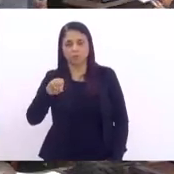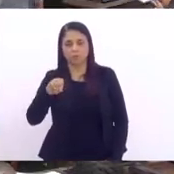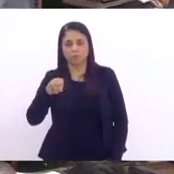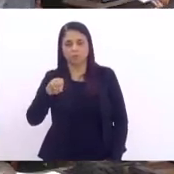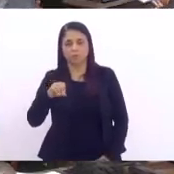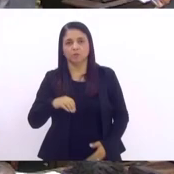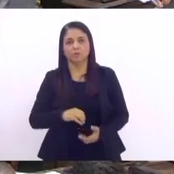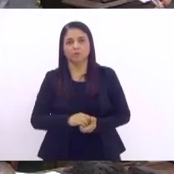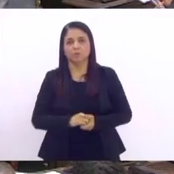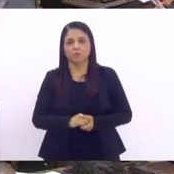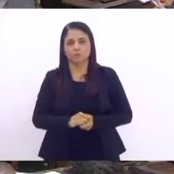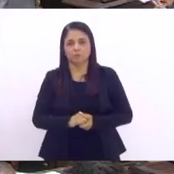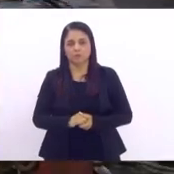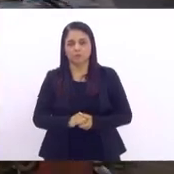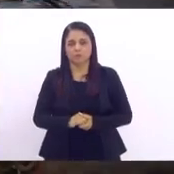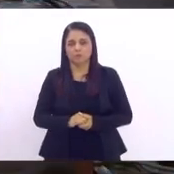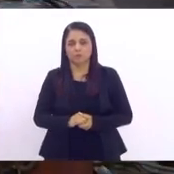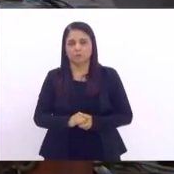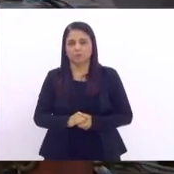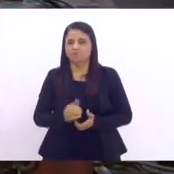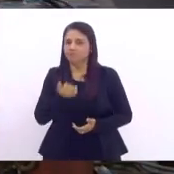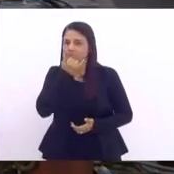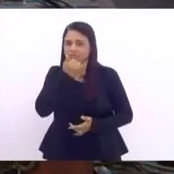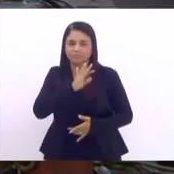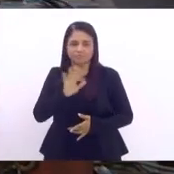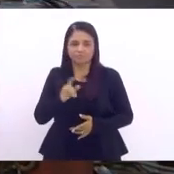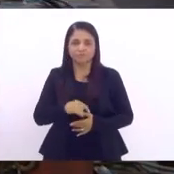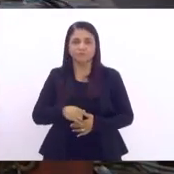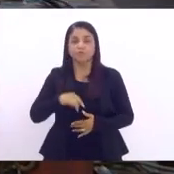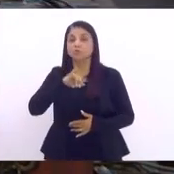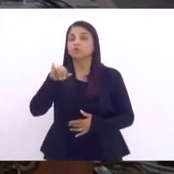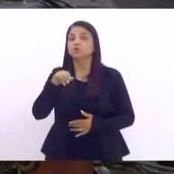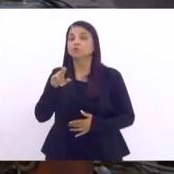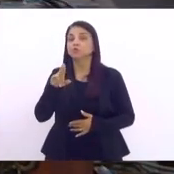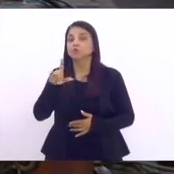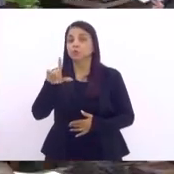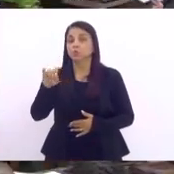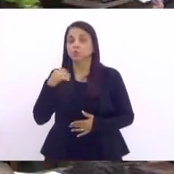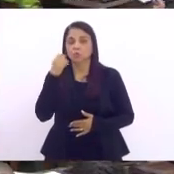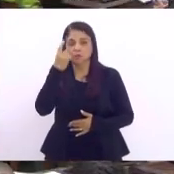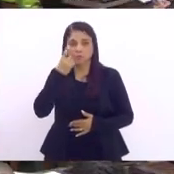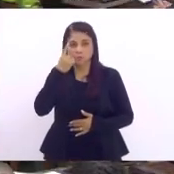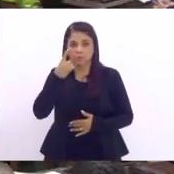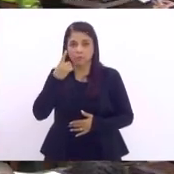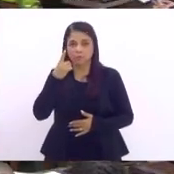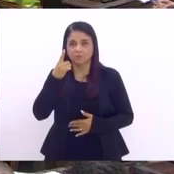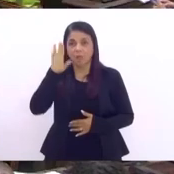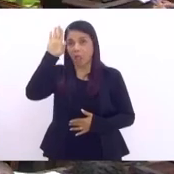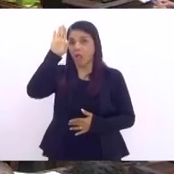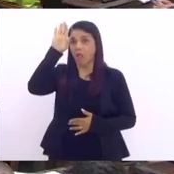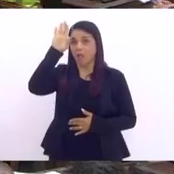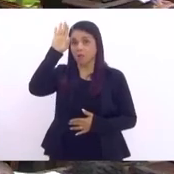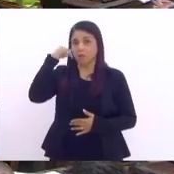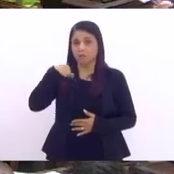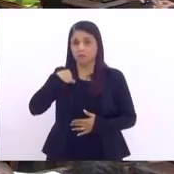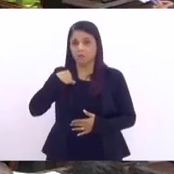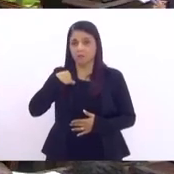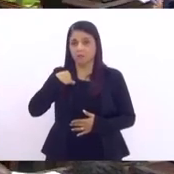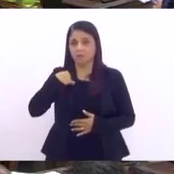Perdão, também não está. Júlio Rocha. Estou aqui, senhor presidente. Não, não, é porque não é da comissão.